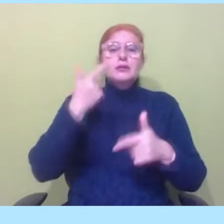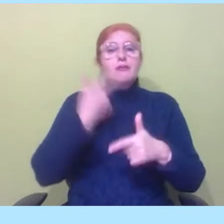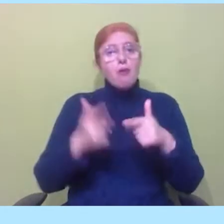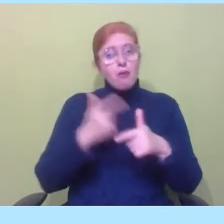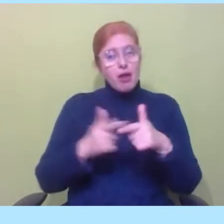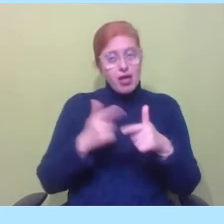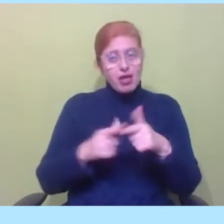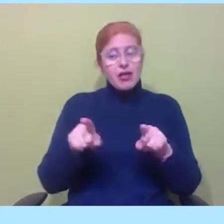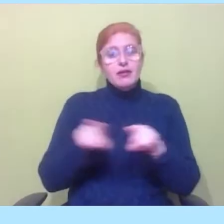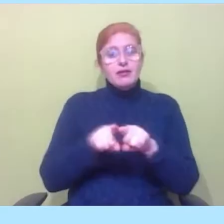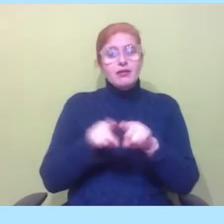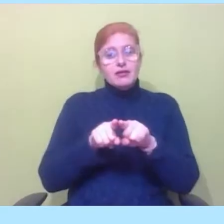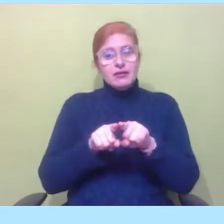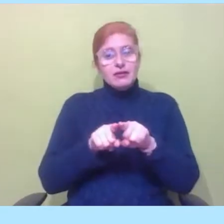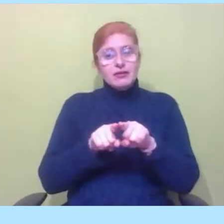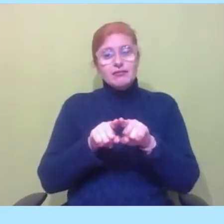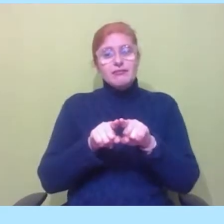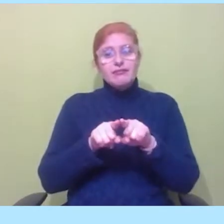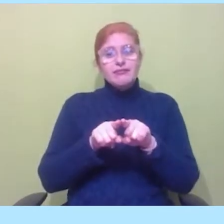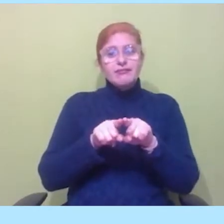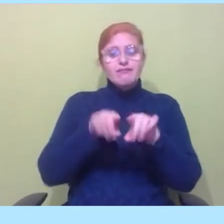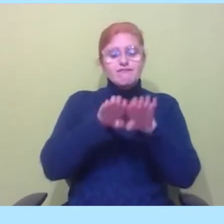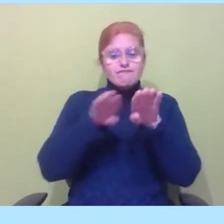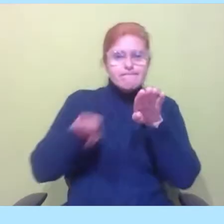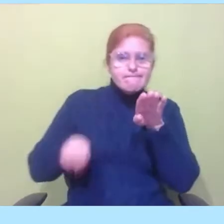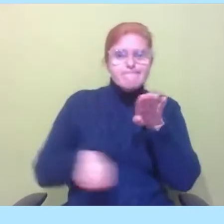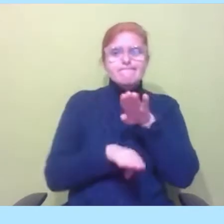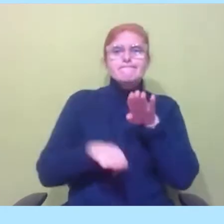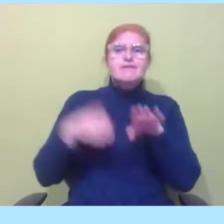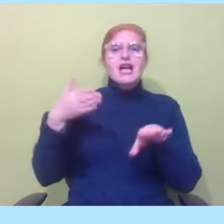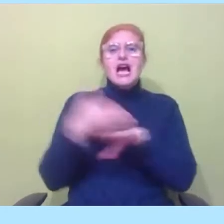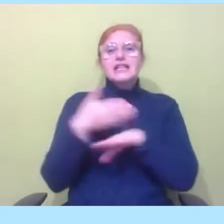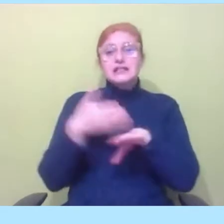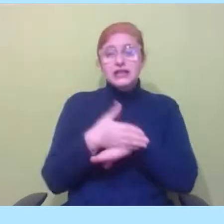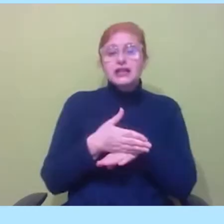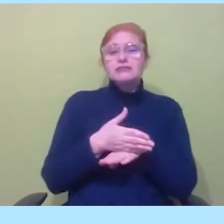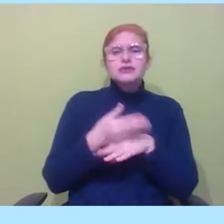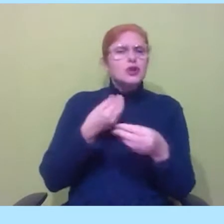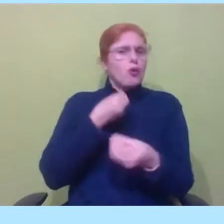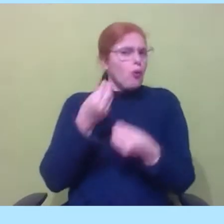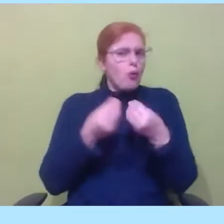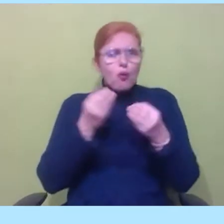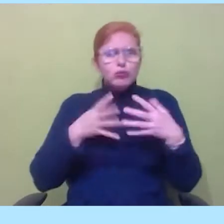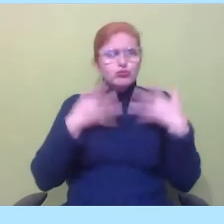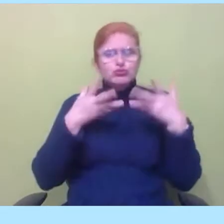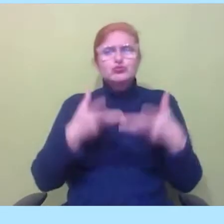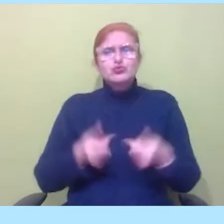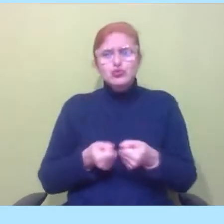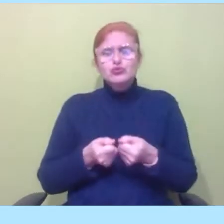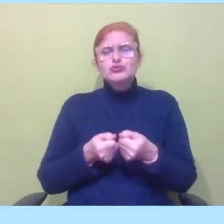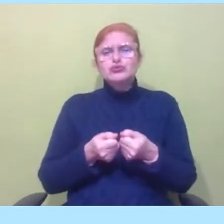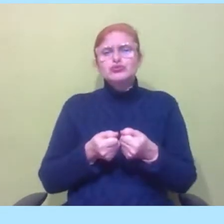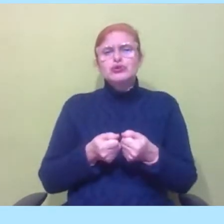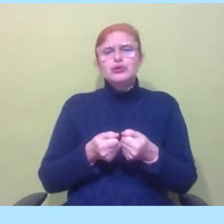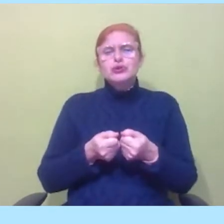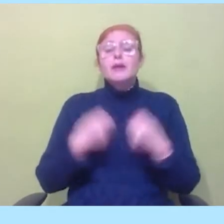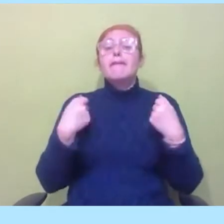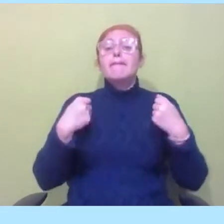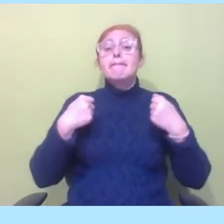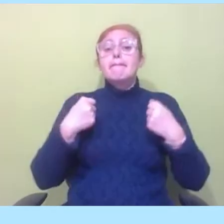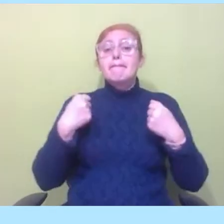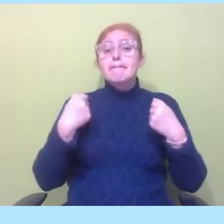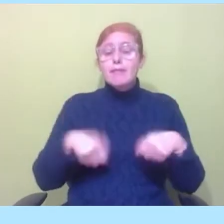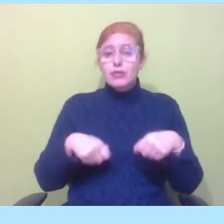e como que tudo isso pode ser viável num cenário que a gente tem coisas como o zero rating, por exemplo,